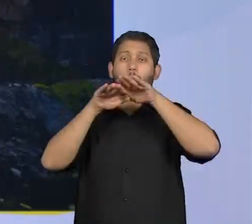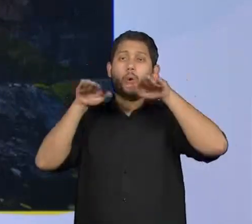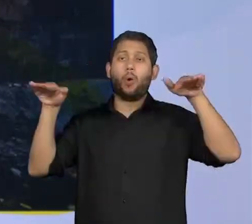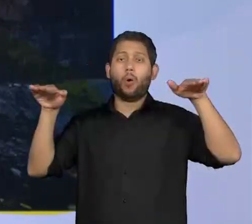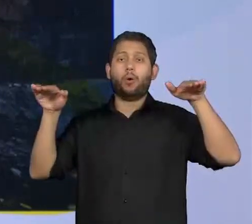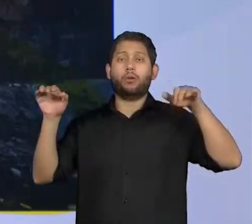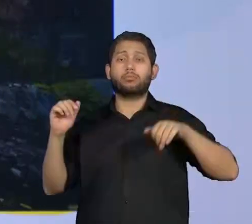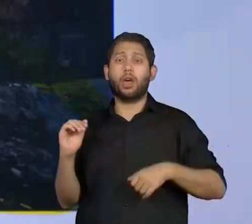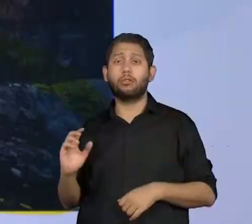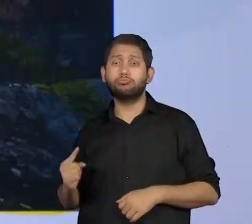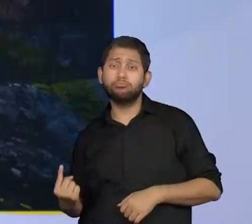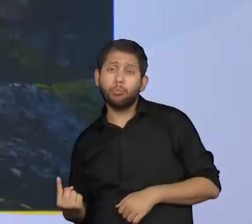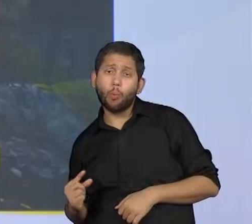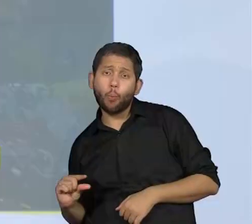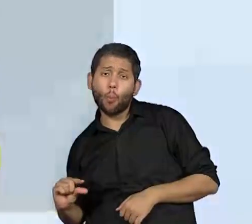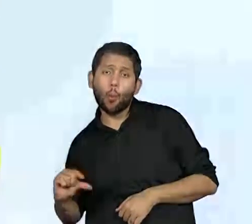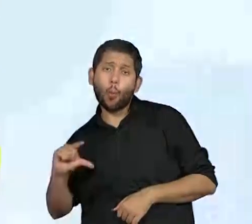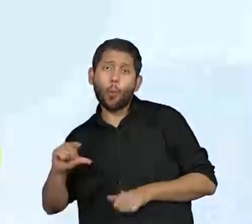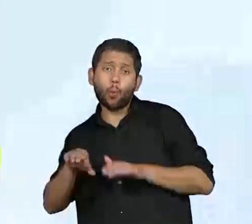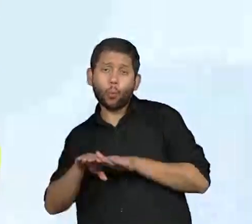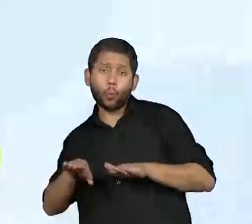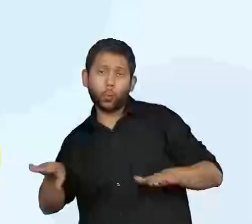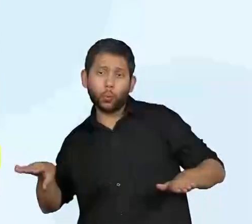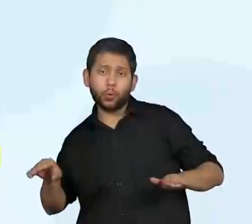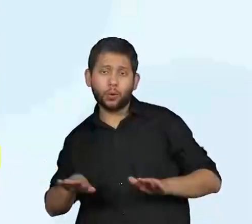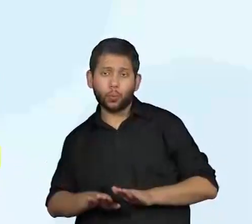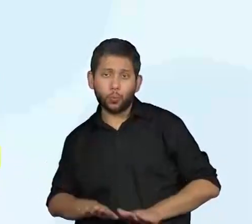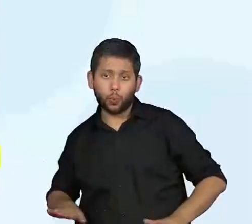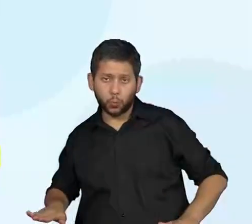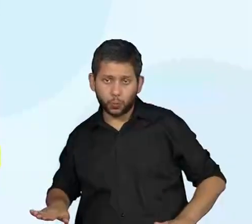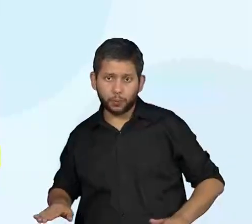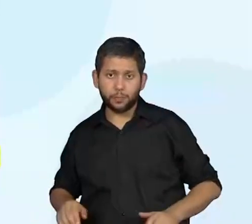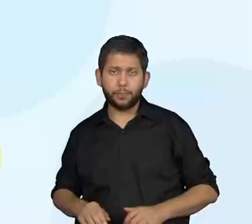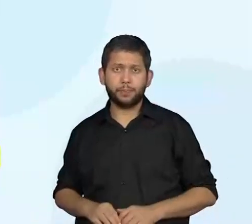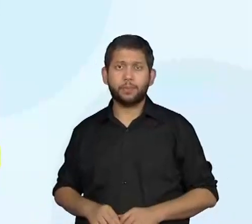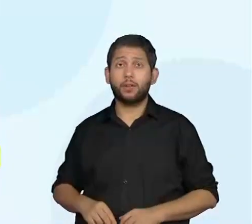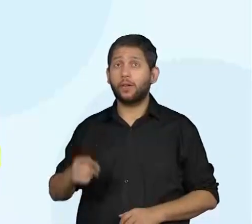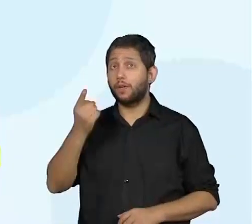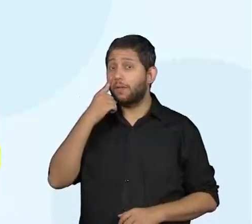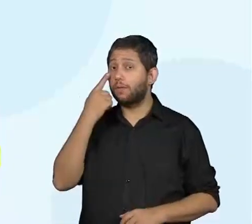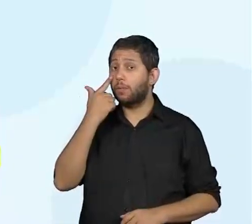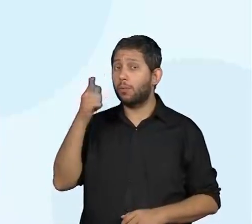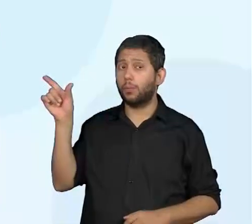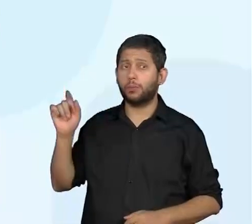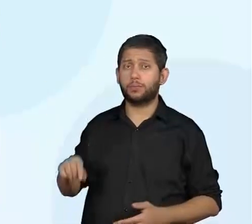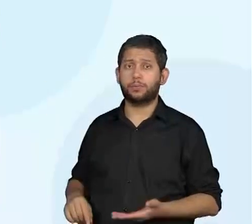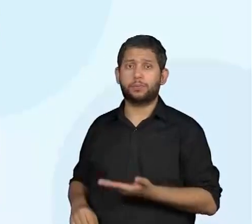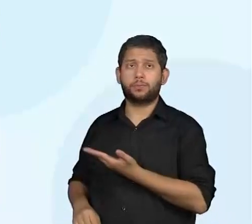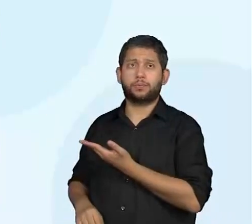Legal. Muito bem. Vimos as montanhas, vimos os planaltos. Será que tem mais coisas para a gente ver?